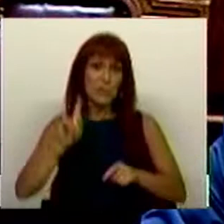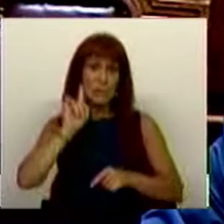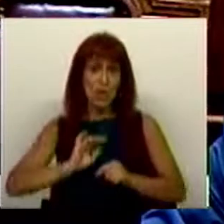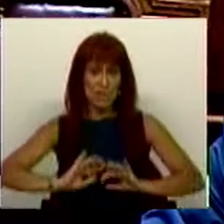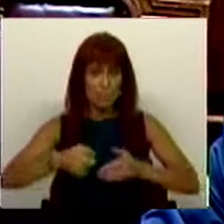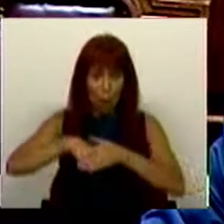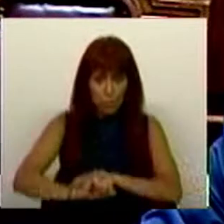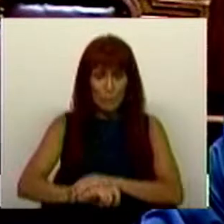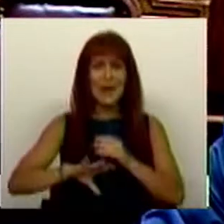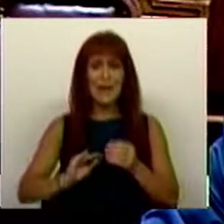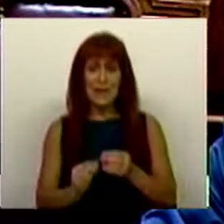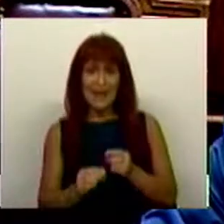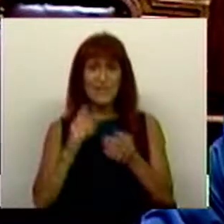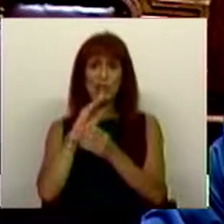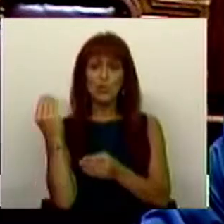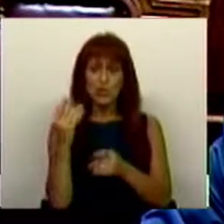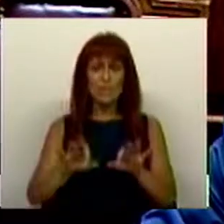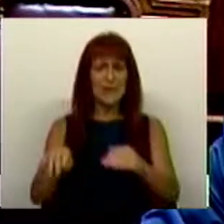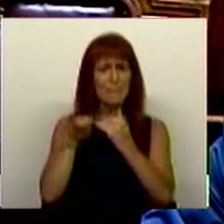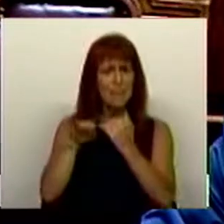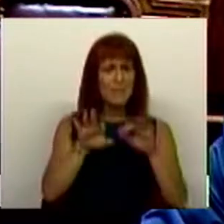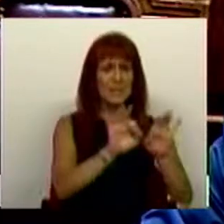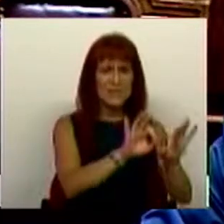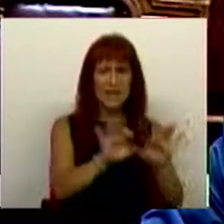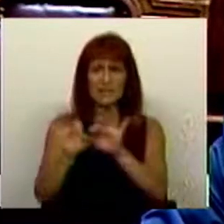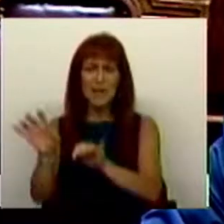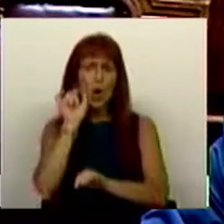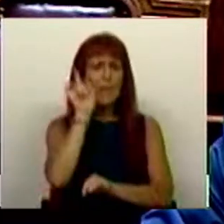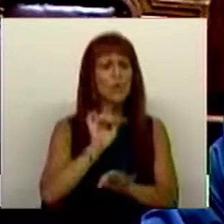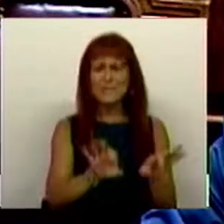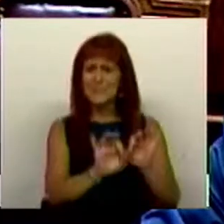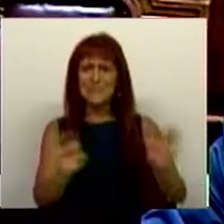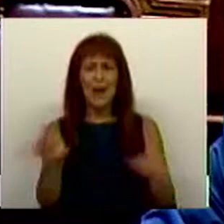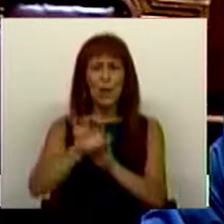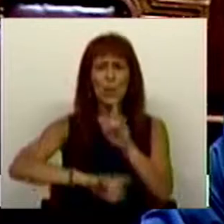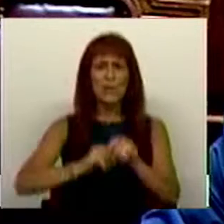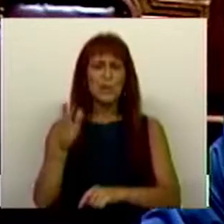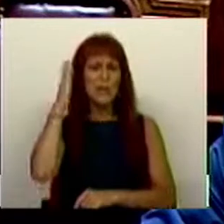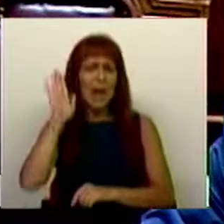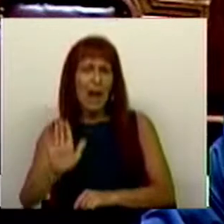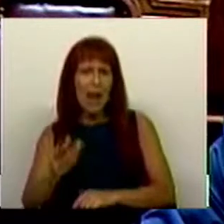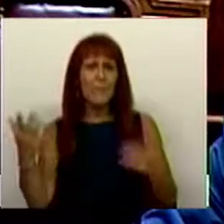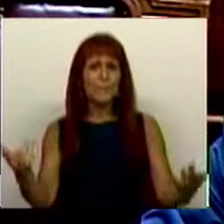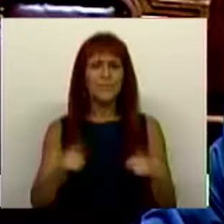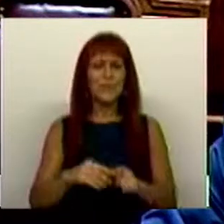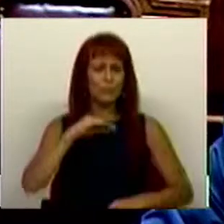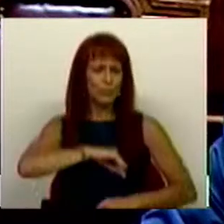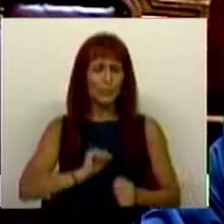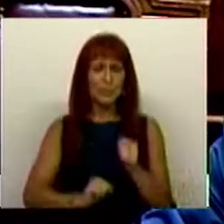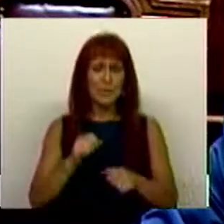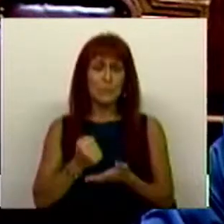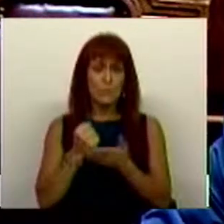puérperas, das crianças e dos jovens, a igualdade de tratamento entre homens e mulheres, condições de alojamento, subsídios